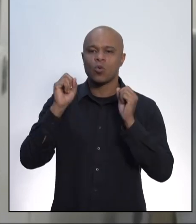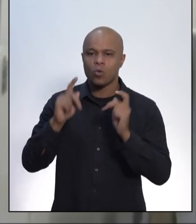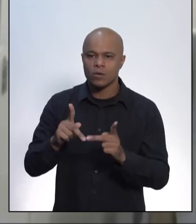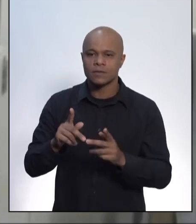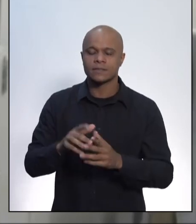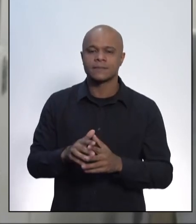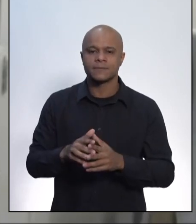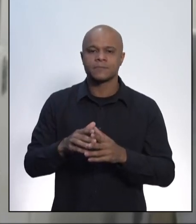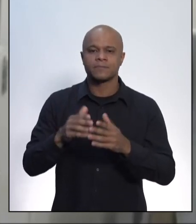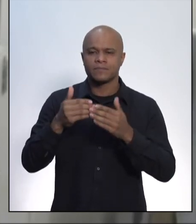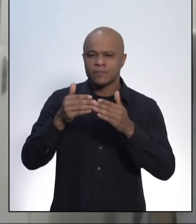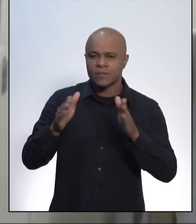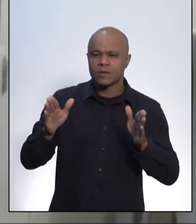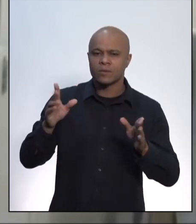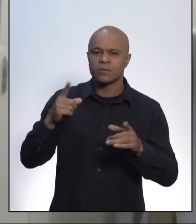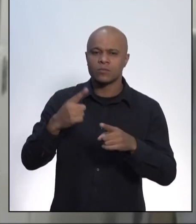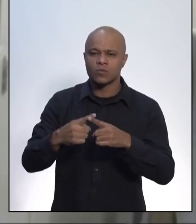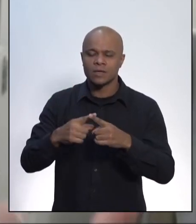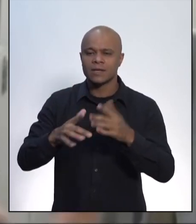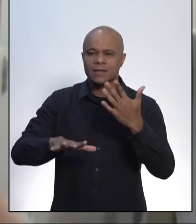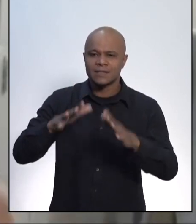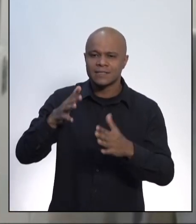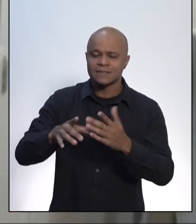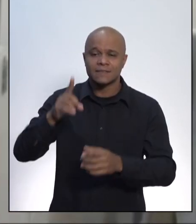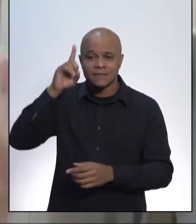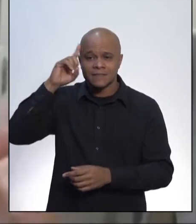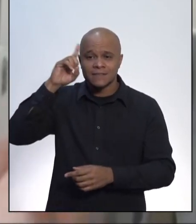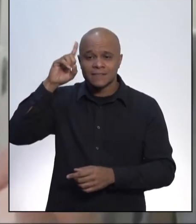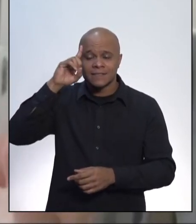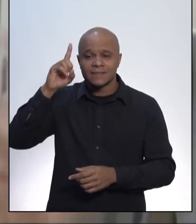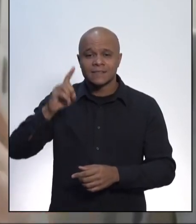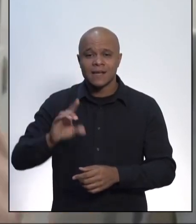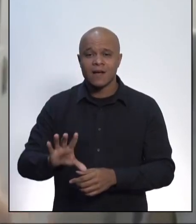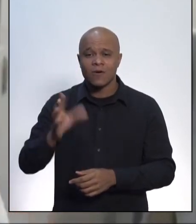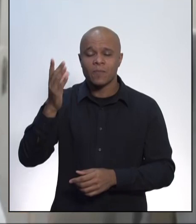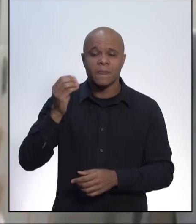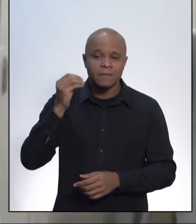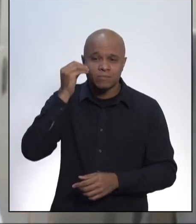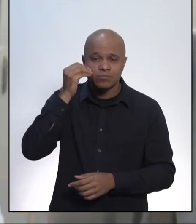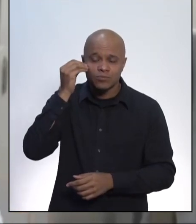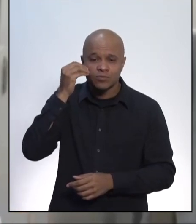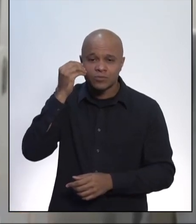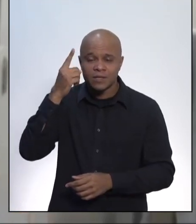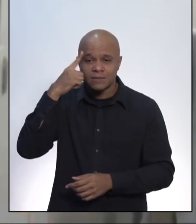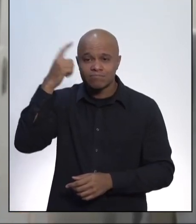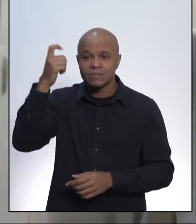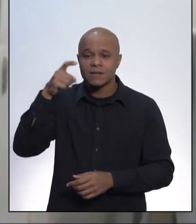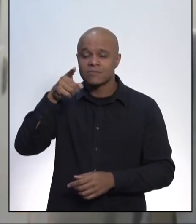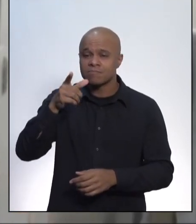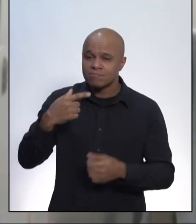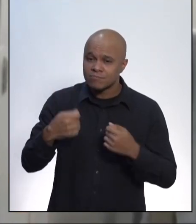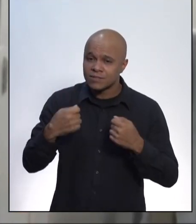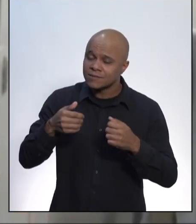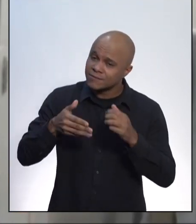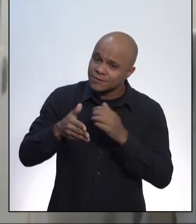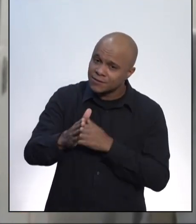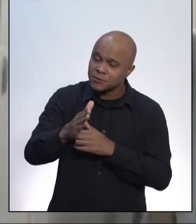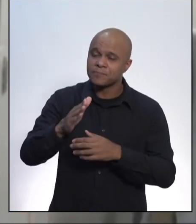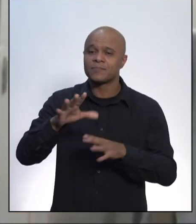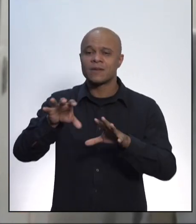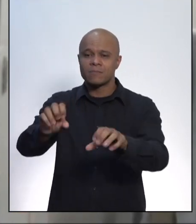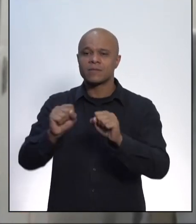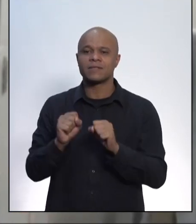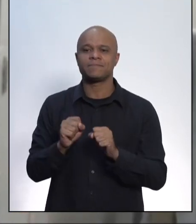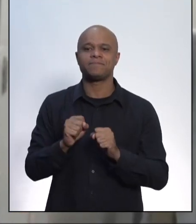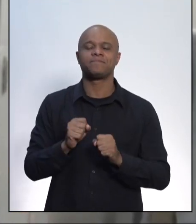aberto, porque muitas vezes no seu dia a dia surge uma oportunidade, surge uma ideia e você tem que ir lá e agarrar